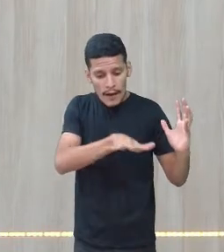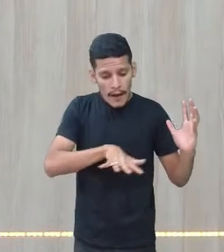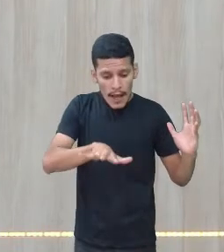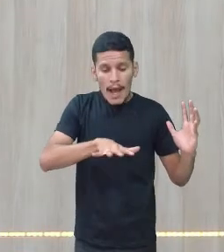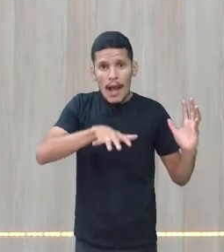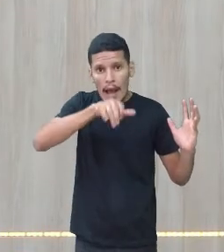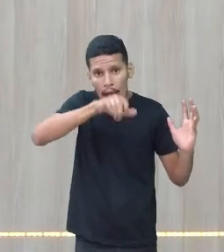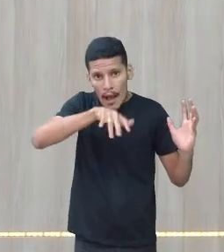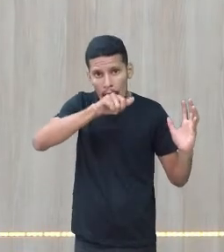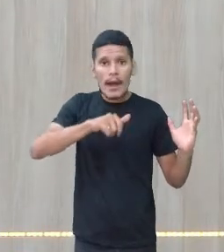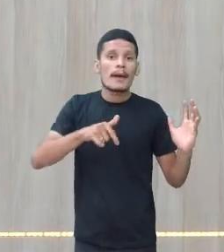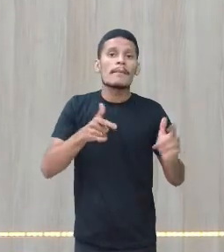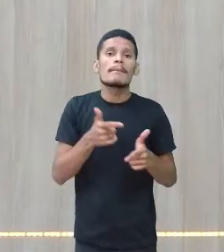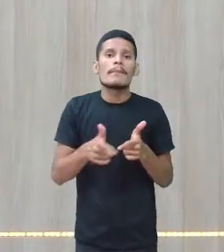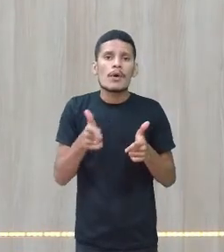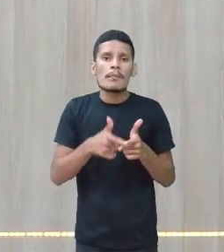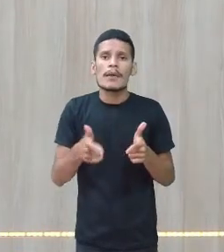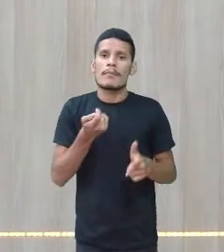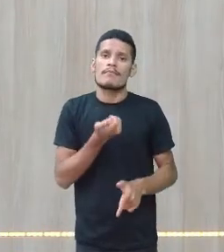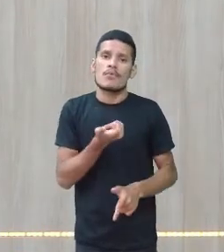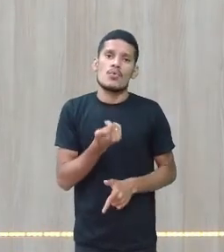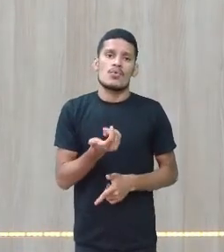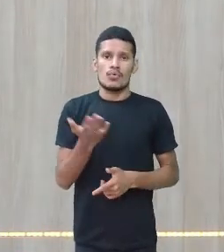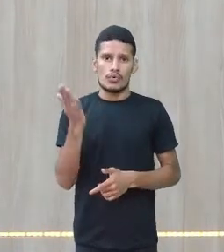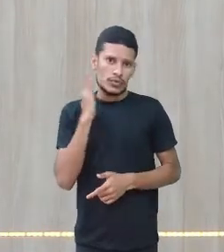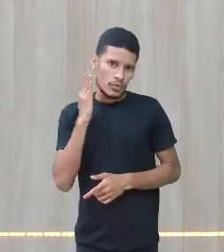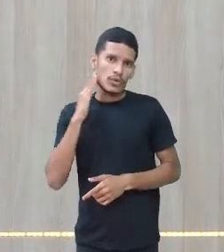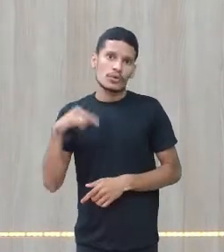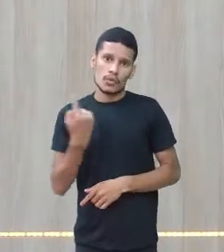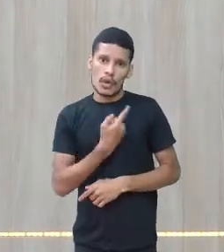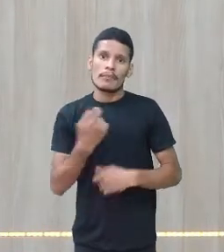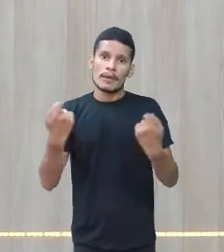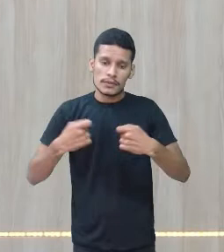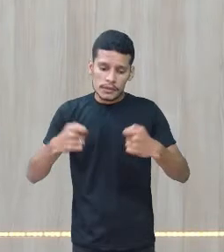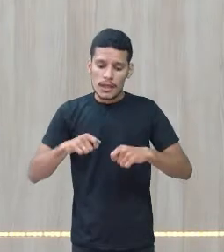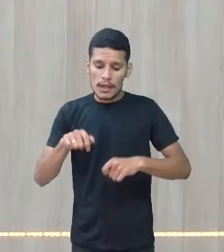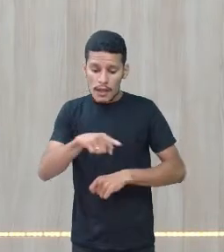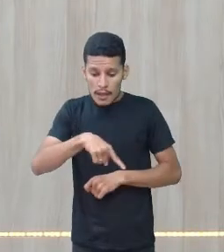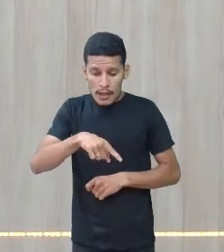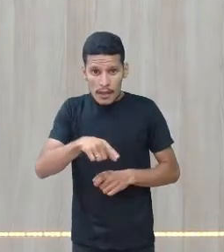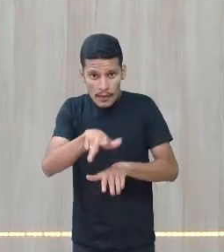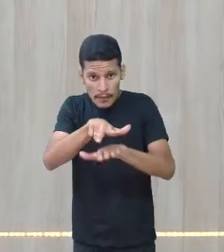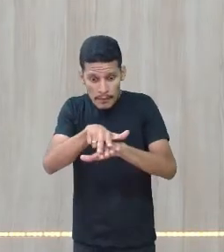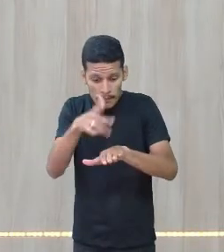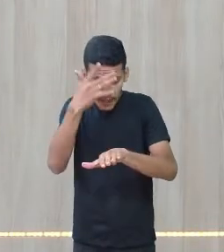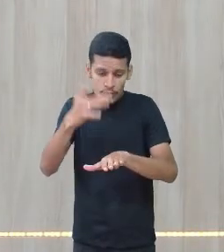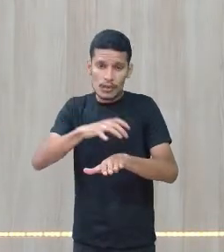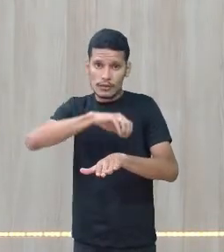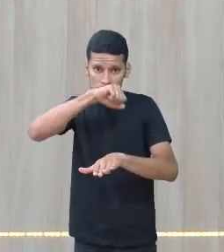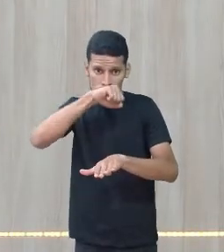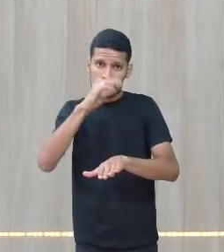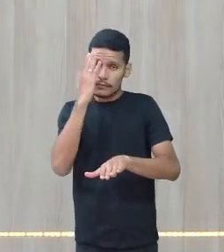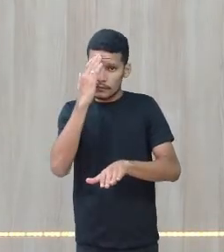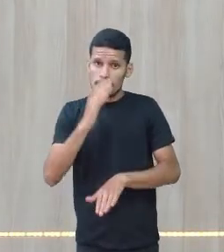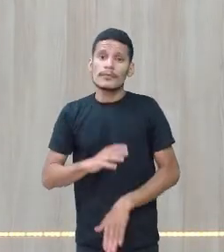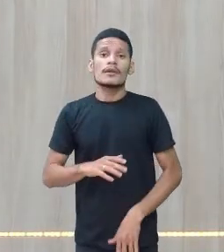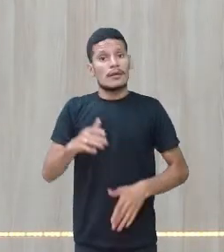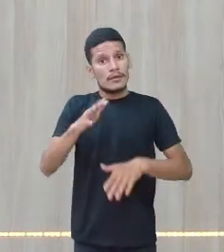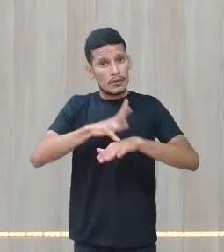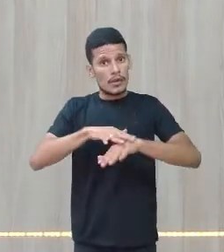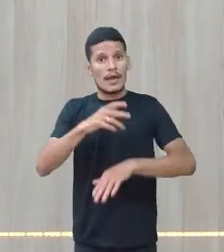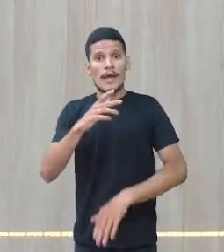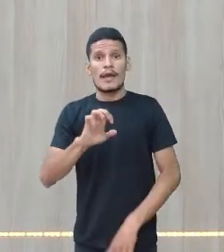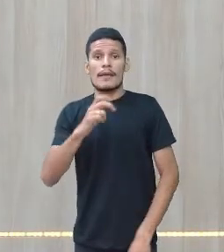ali naquele ambiente fica menor. Então a gente tem que afastar para a pessoa poder respirar. E aí, no caso do ataque de epilepsia, o primeiro